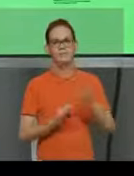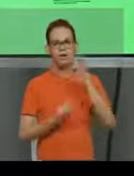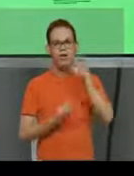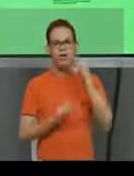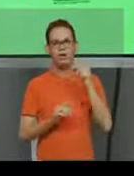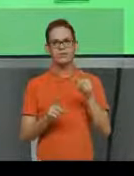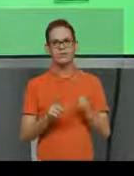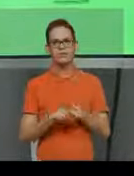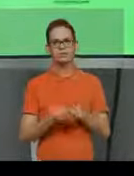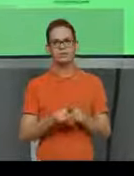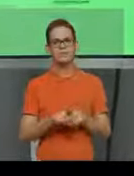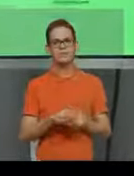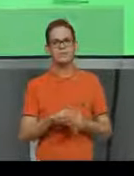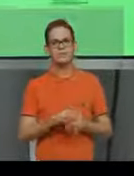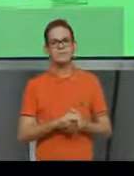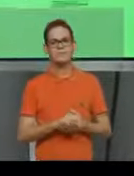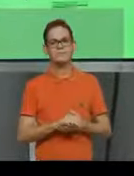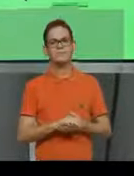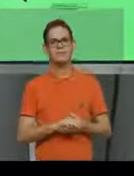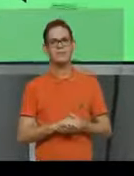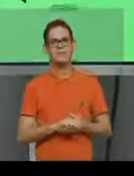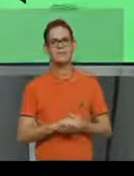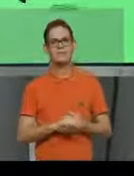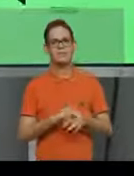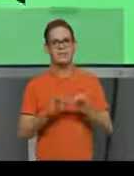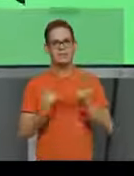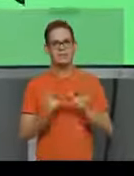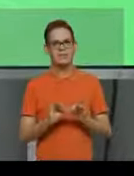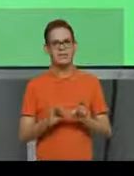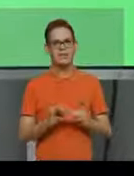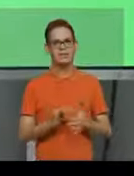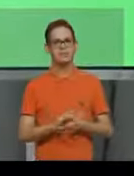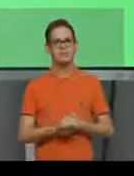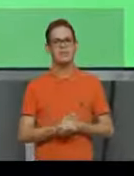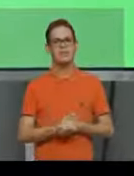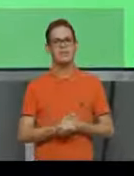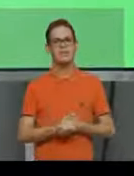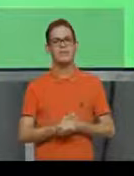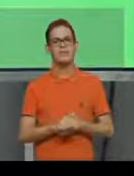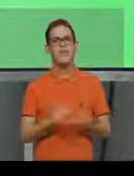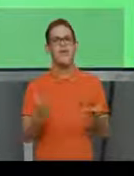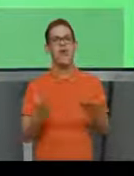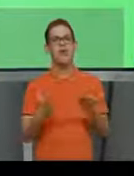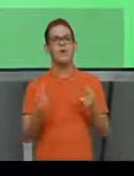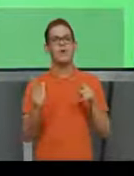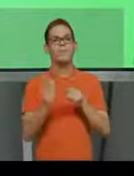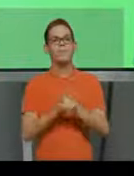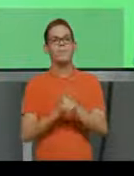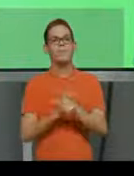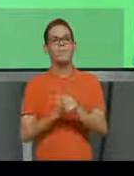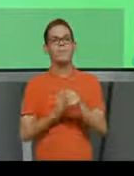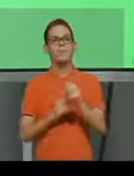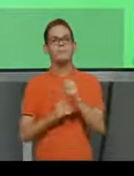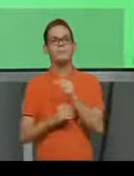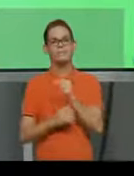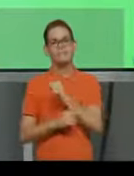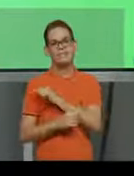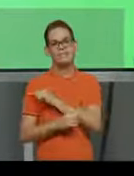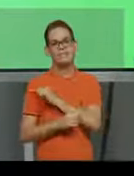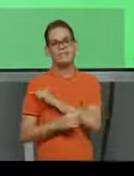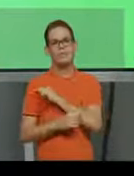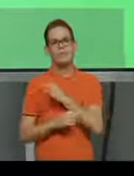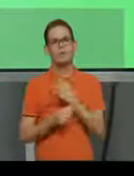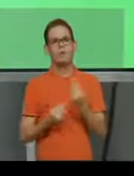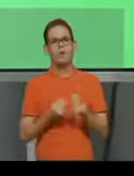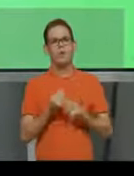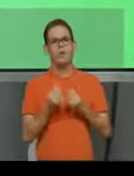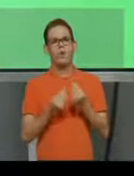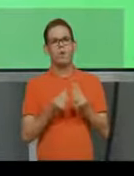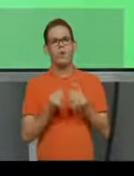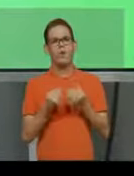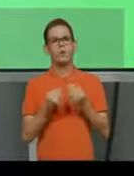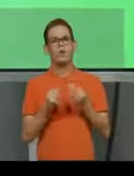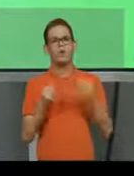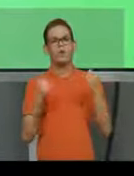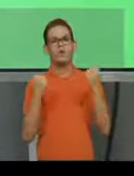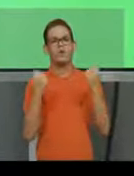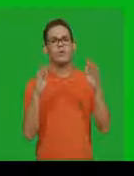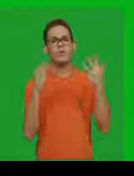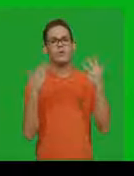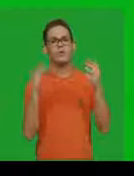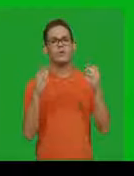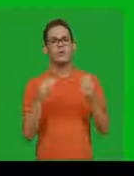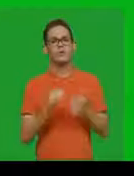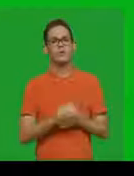identifica linguagem. mais, Isso aí. Exatamente. Então vamos lá. Agora uma pergunta do 7º ano. Como é comemorado